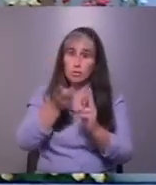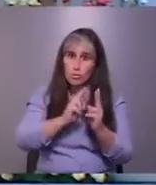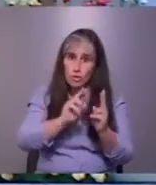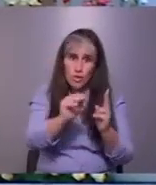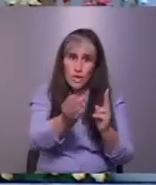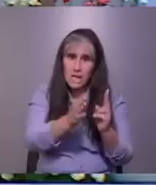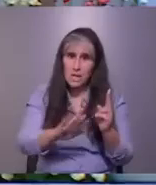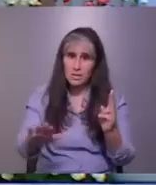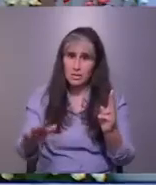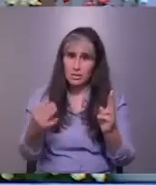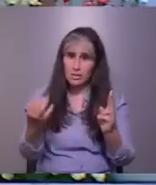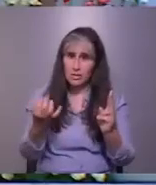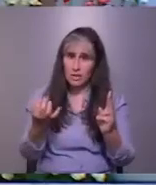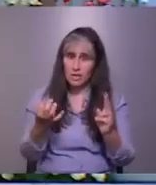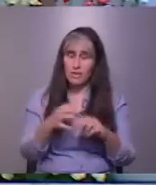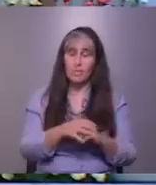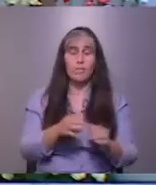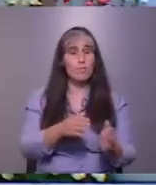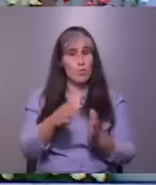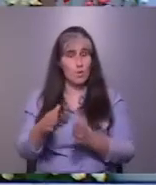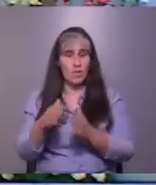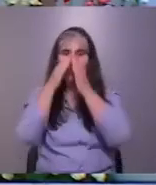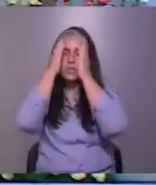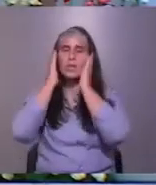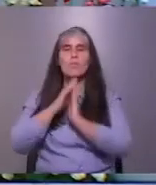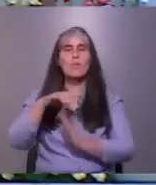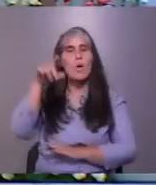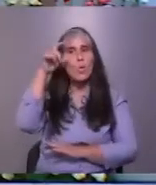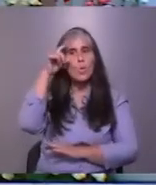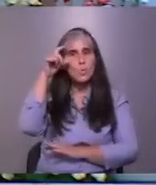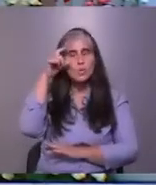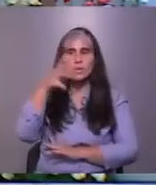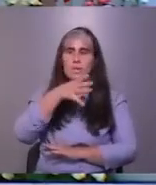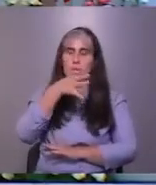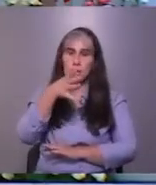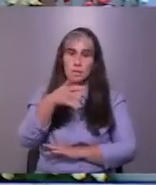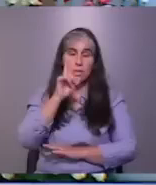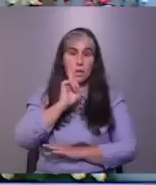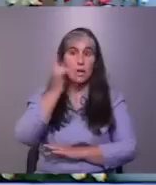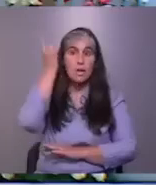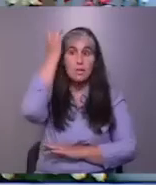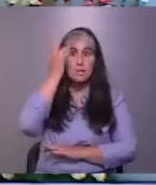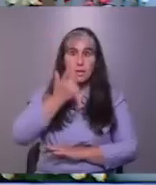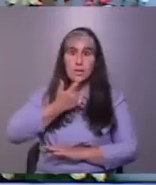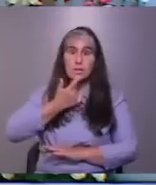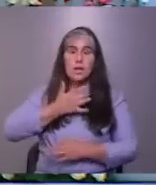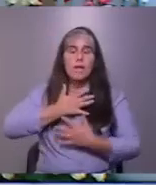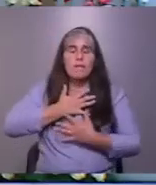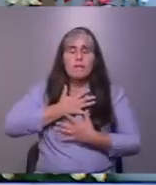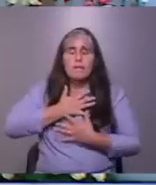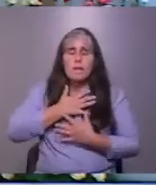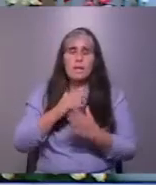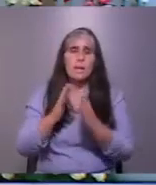Lúcia fala-nos, por um lado, do grande amor de Santa Jacinta à Eucaristia e do desejo que ela